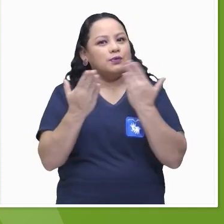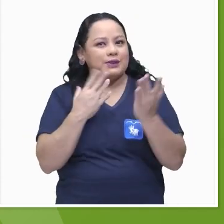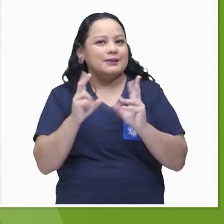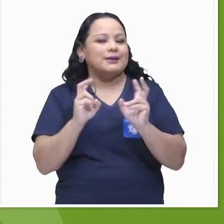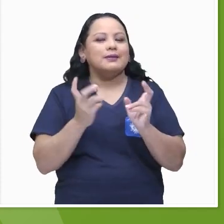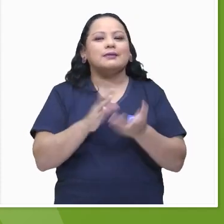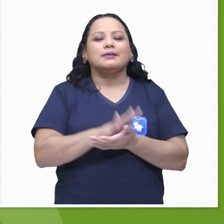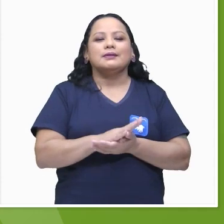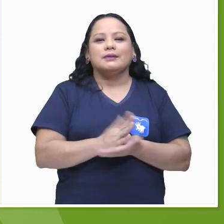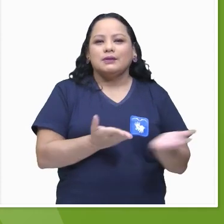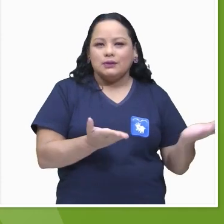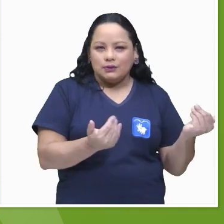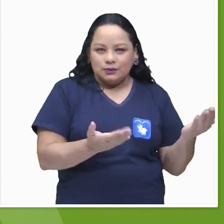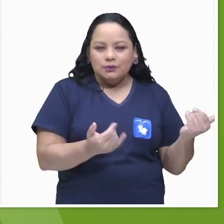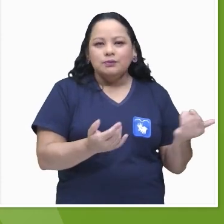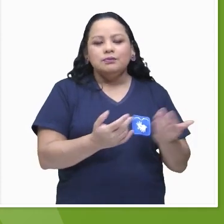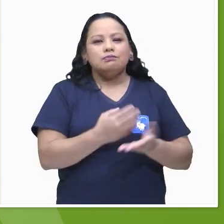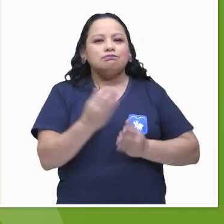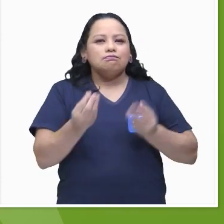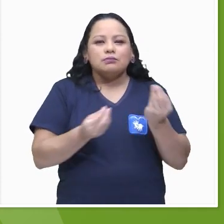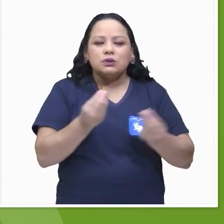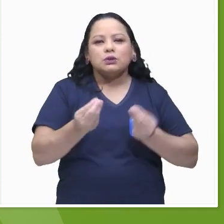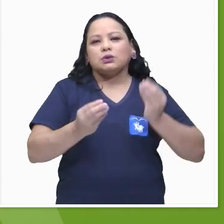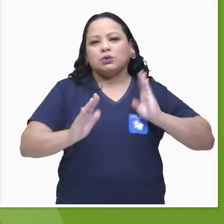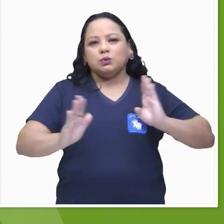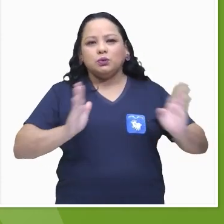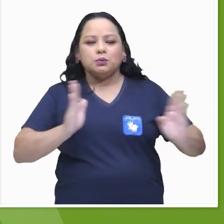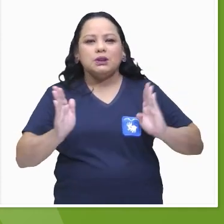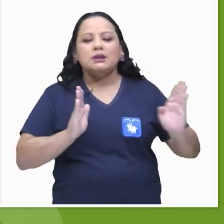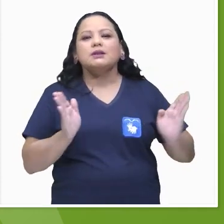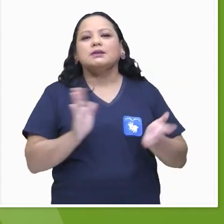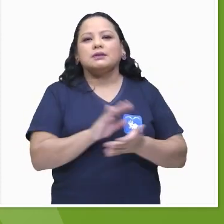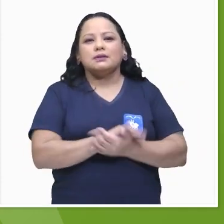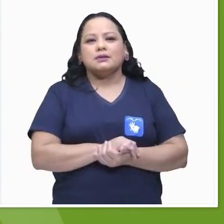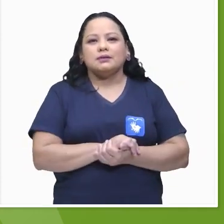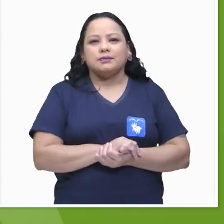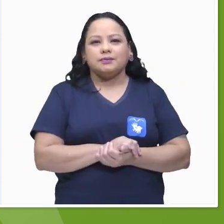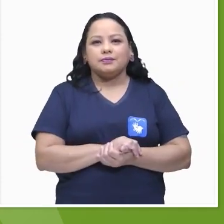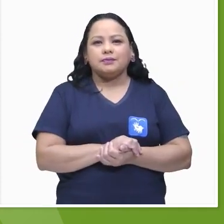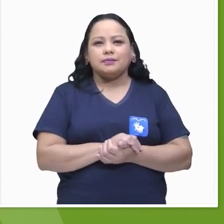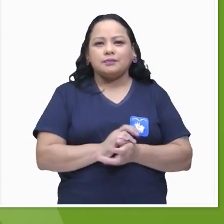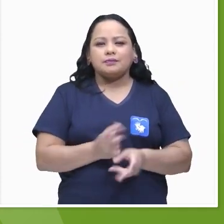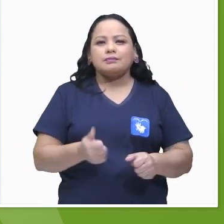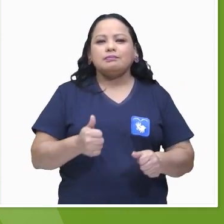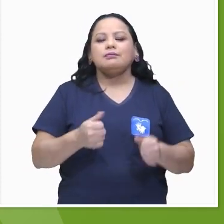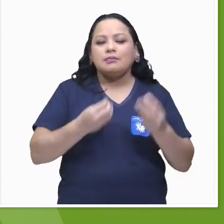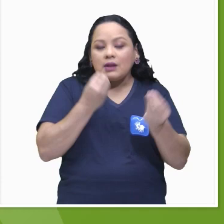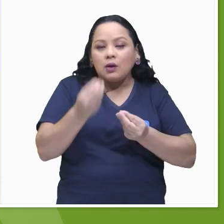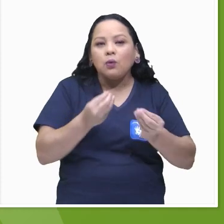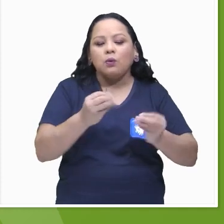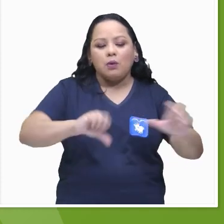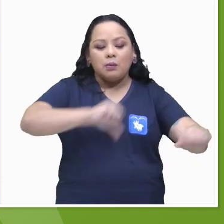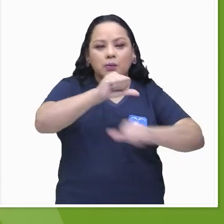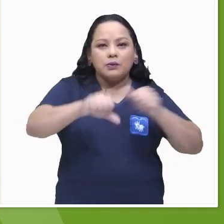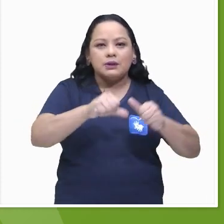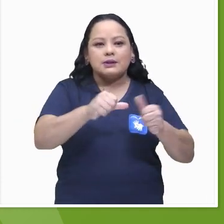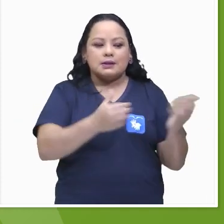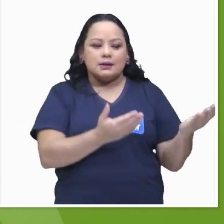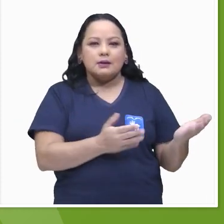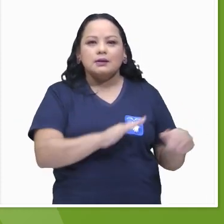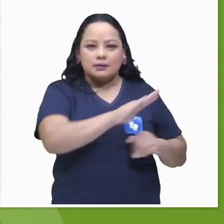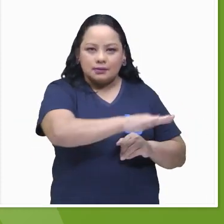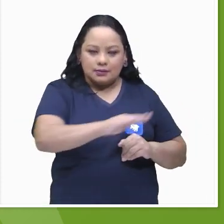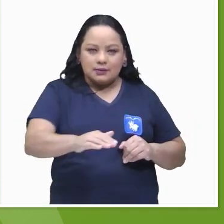vai fazer essa fase, é uma fase, né, que vai marcar essa transição da infância para a idade adulta, tá?